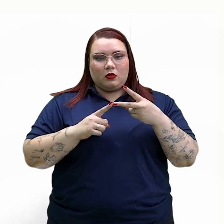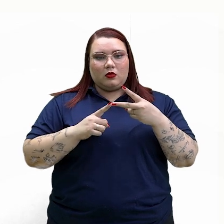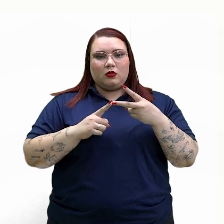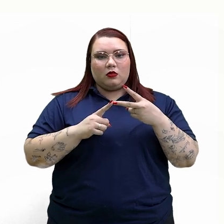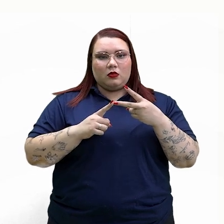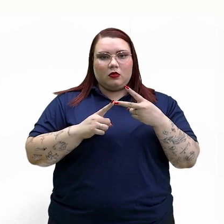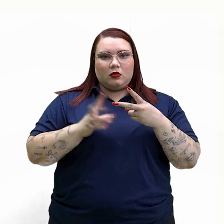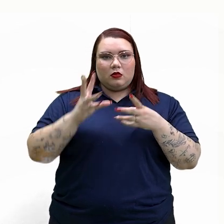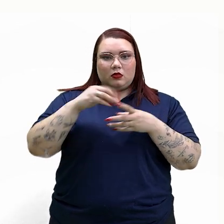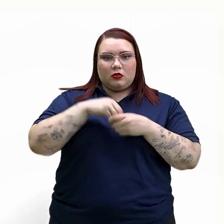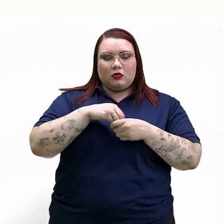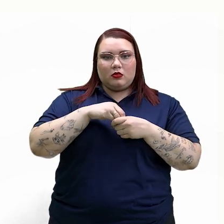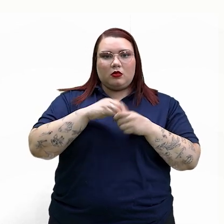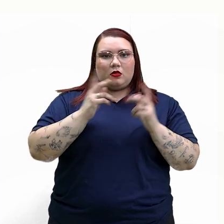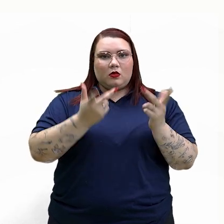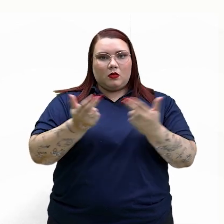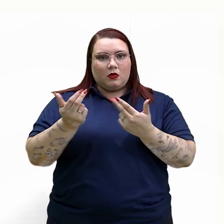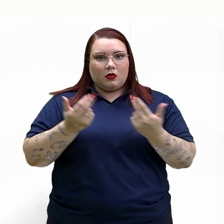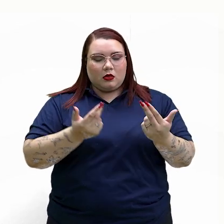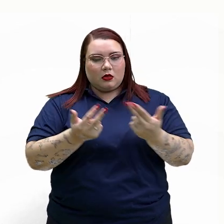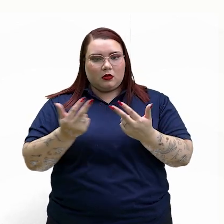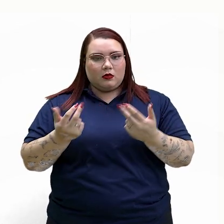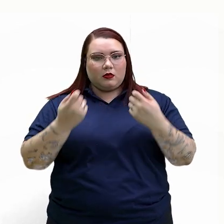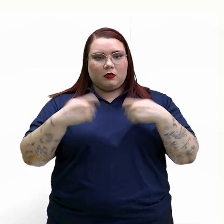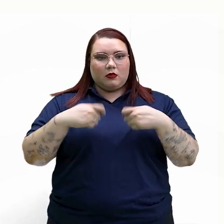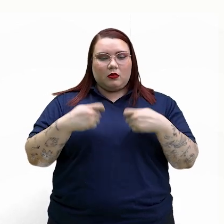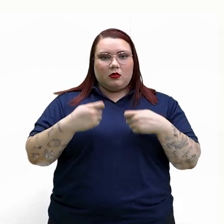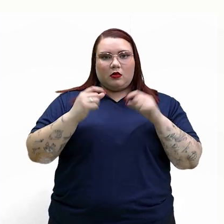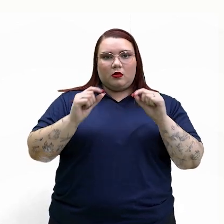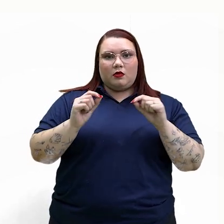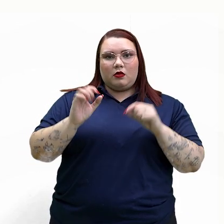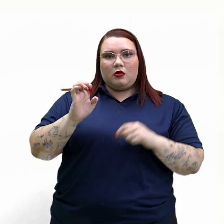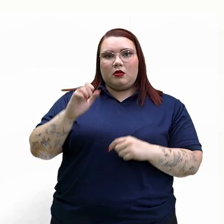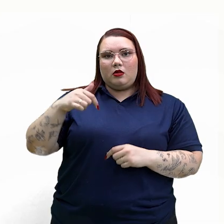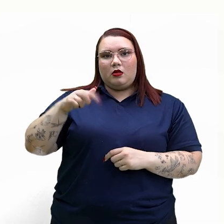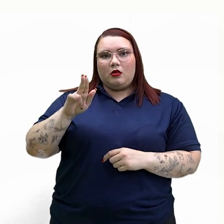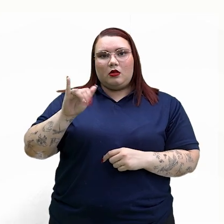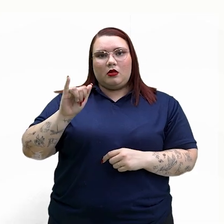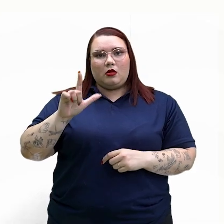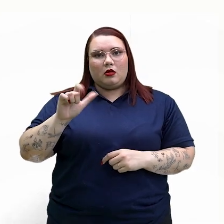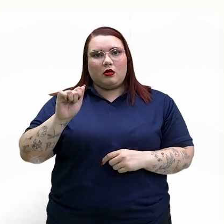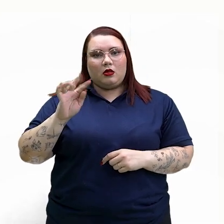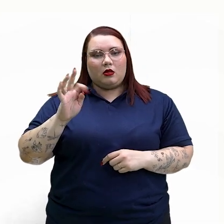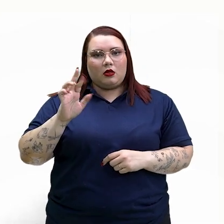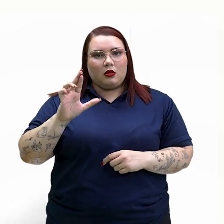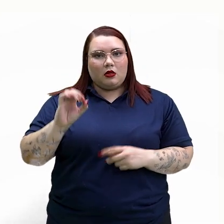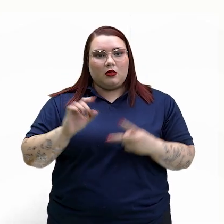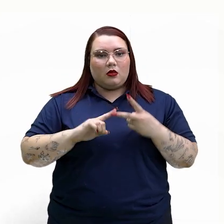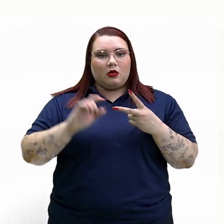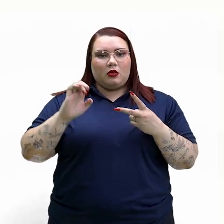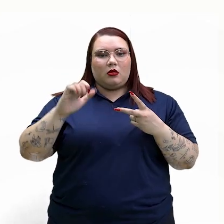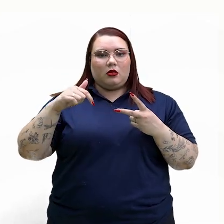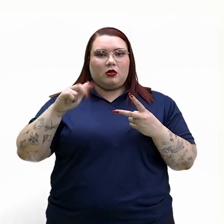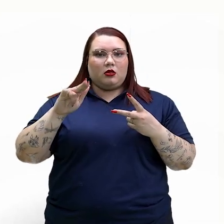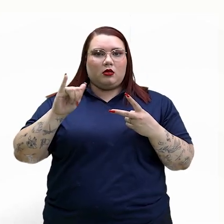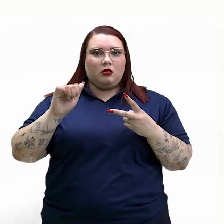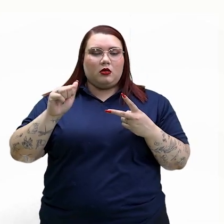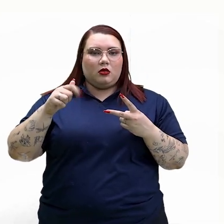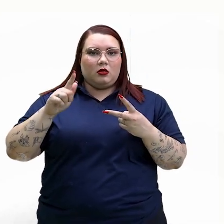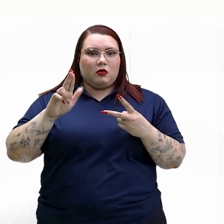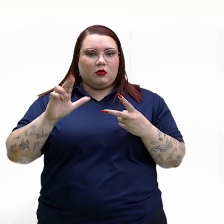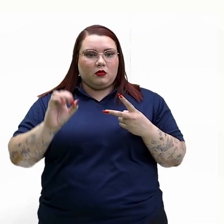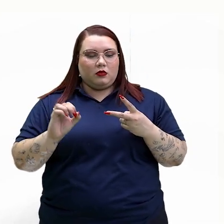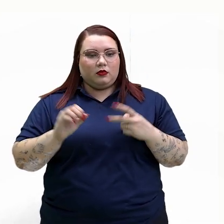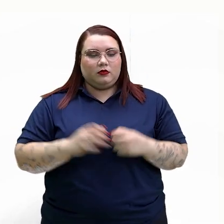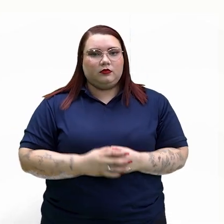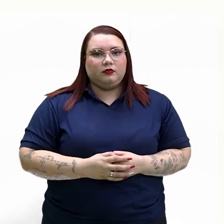também congruentes, né? Então, ele tem que ser equilátero e equiângulo. Ok. E aí, eu